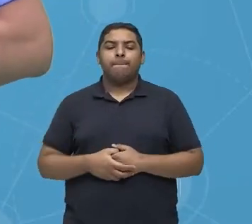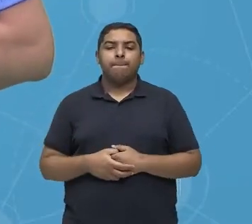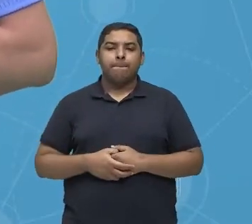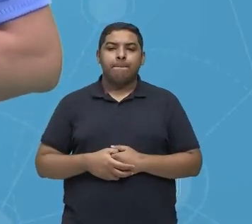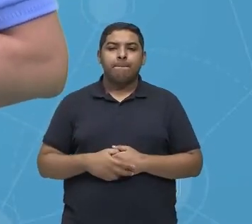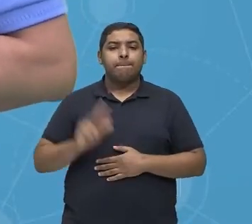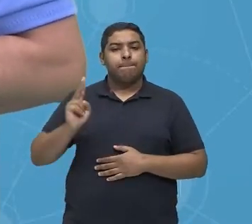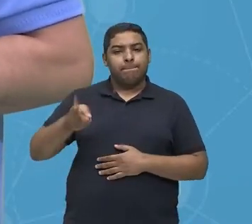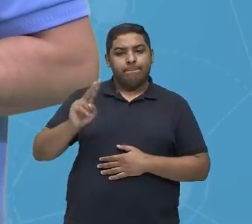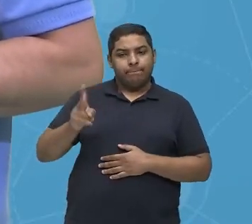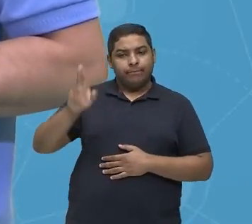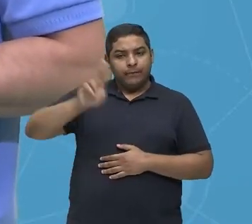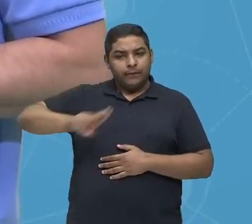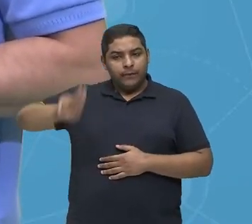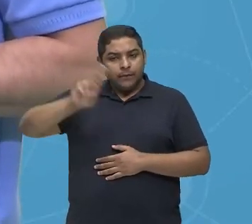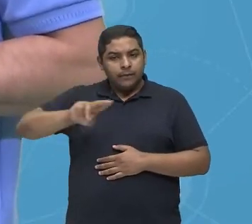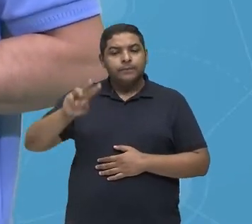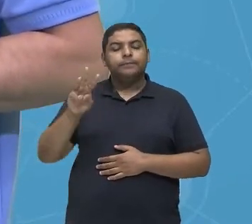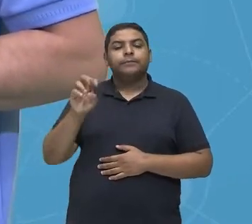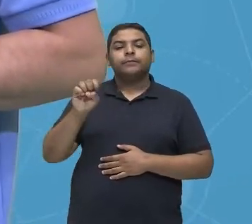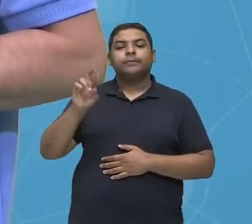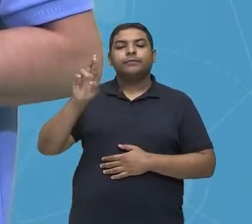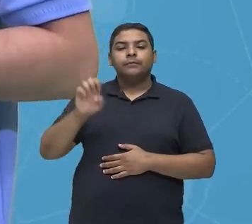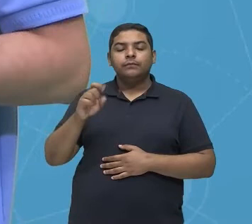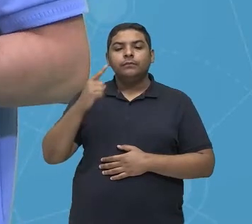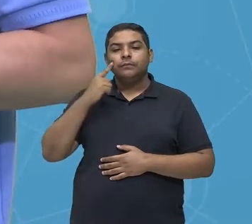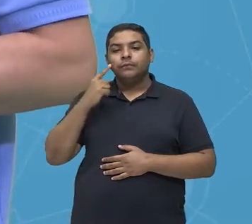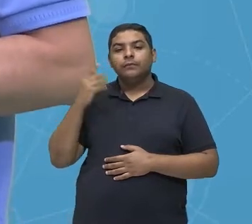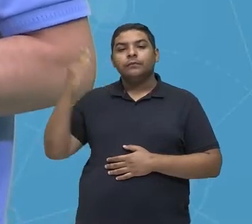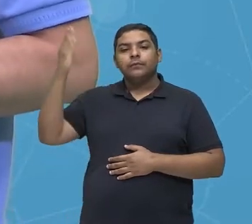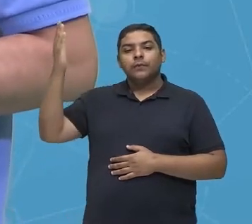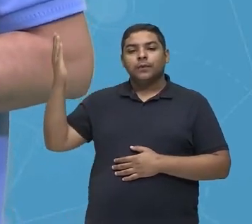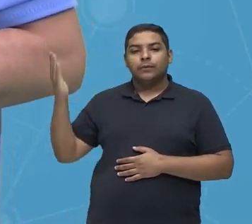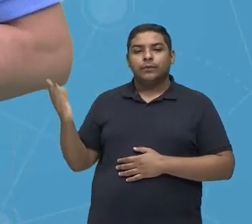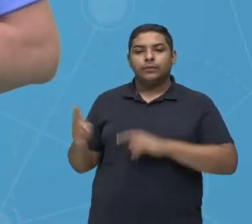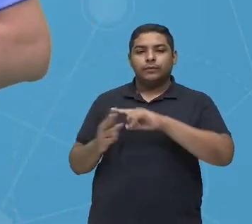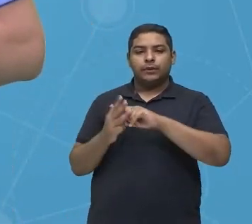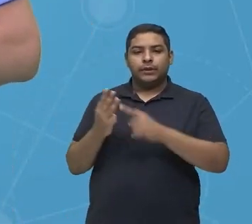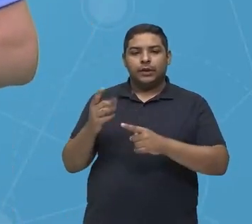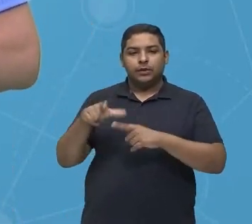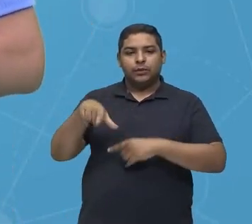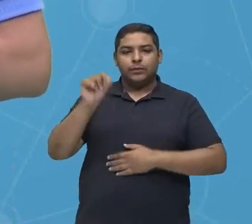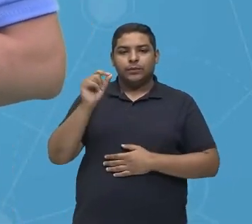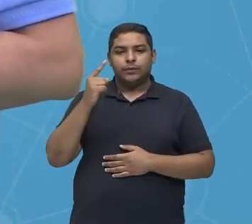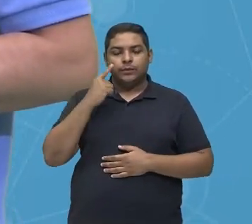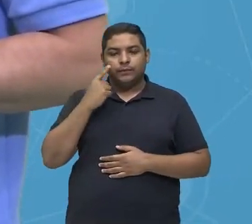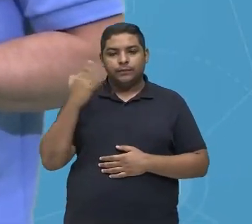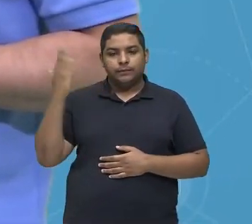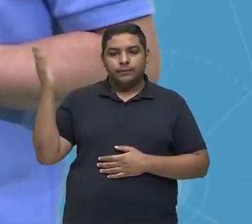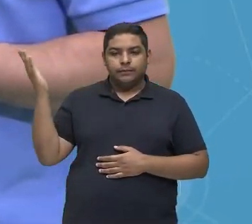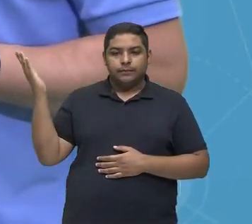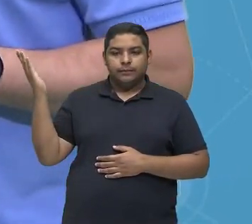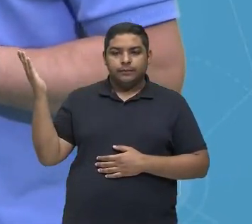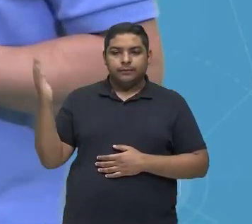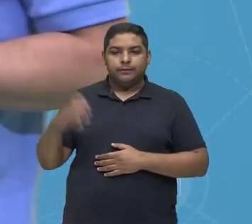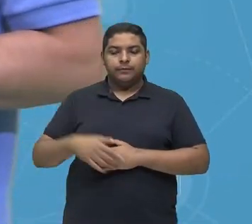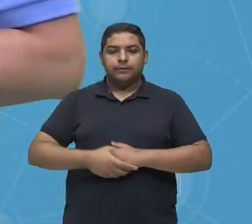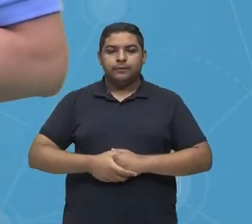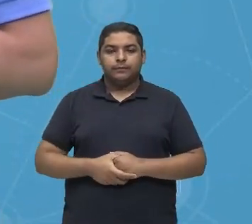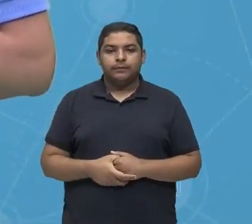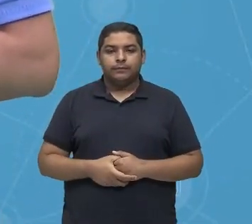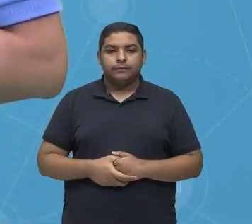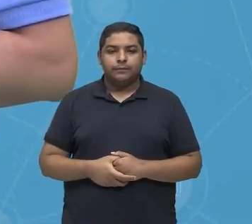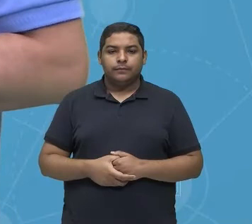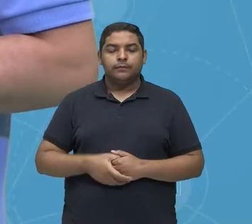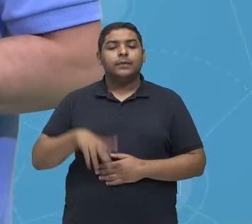utilizar sempre com were. Aí, vou ter we, que é nós, they, eles ou elas. Então, nesse caso, quando o sujeito estiver no plural, eu devo